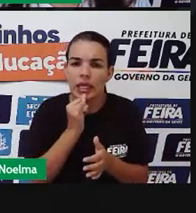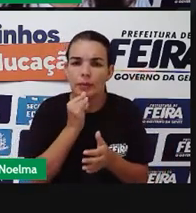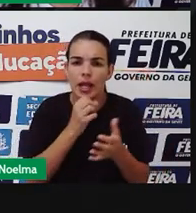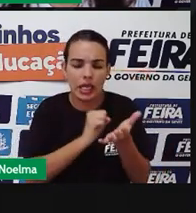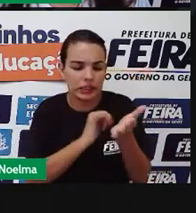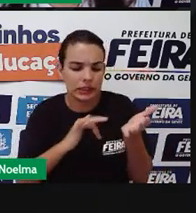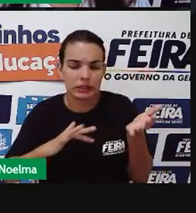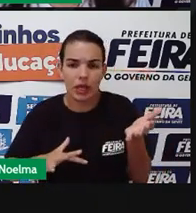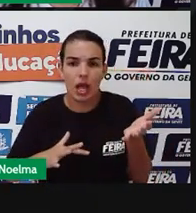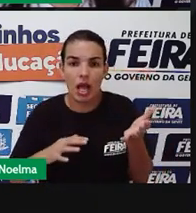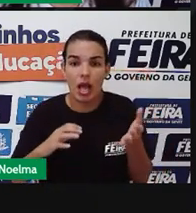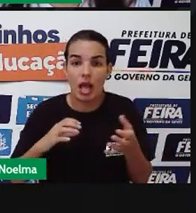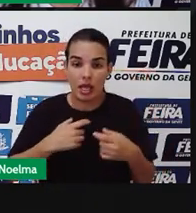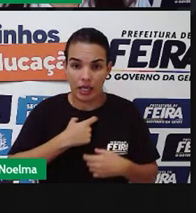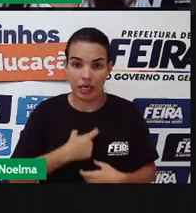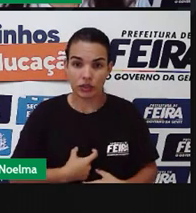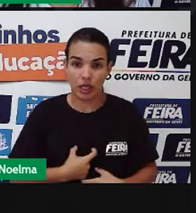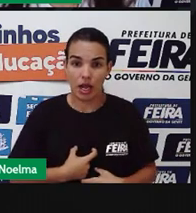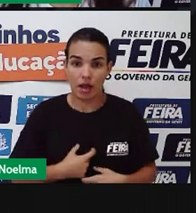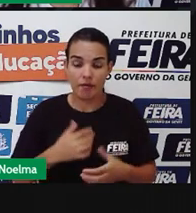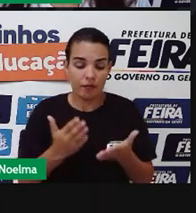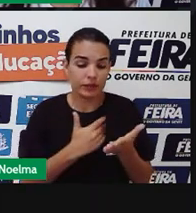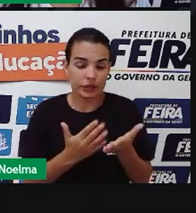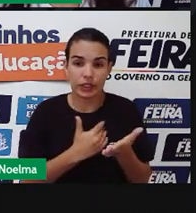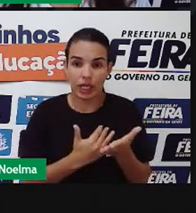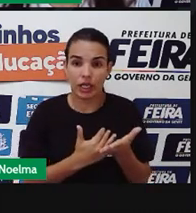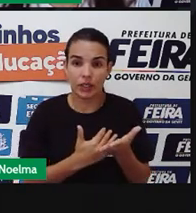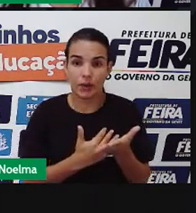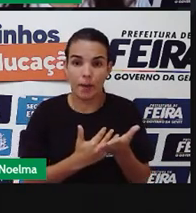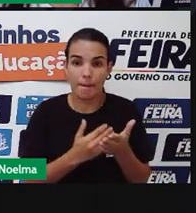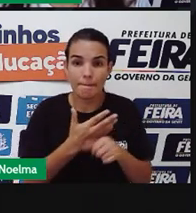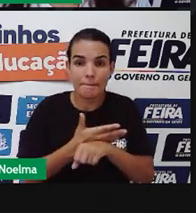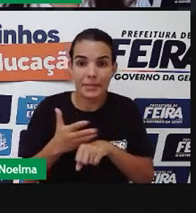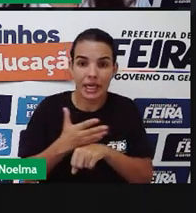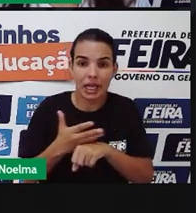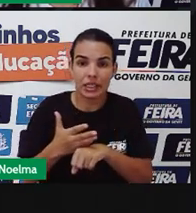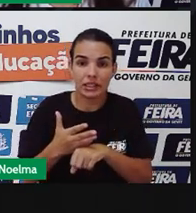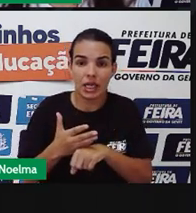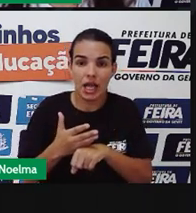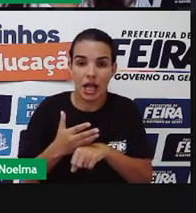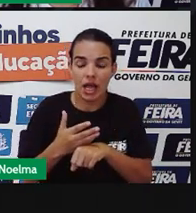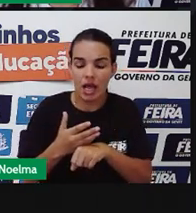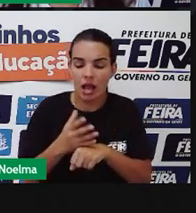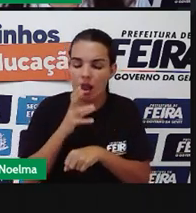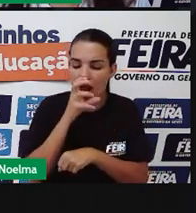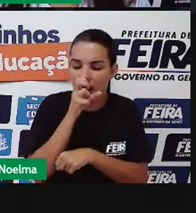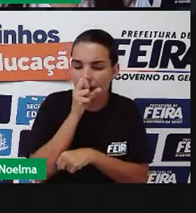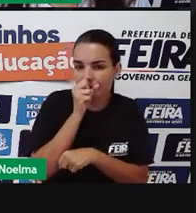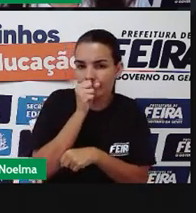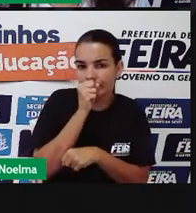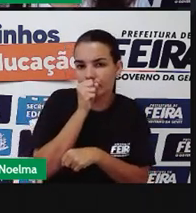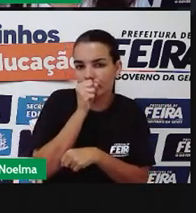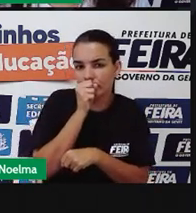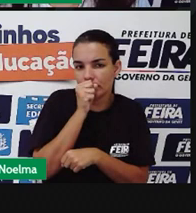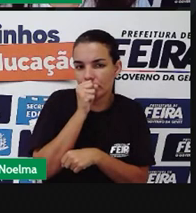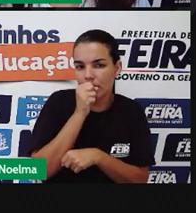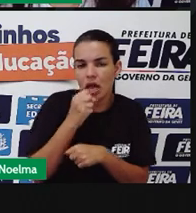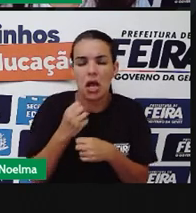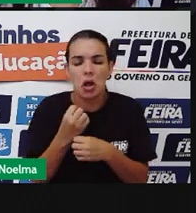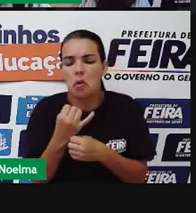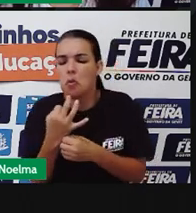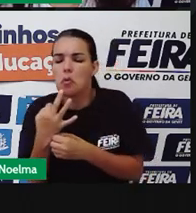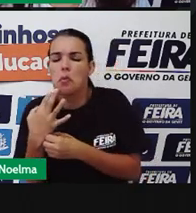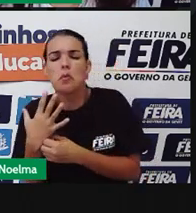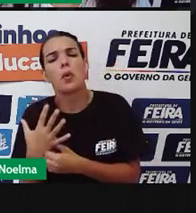exemplo, exercício, crachá, pichário, branca, laranja. Quais